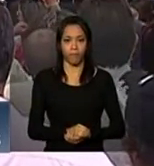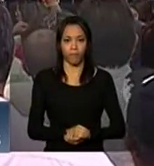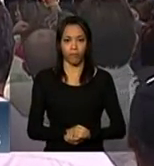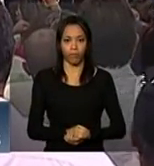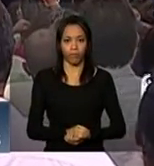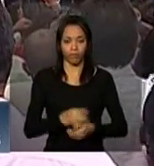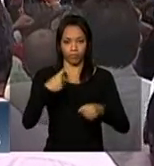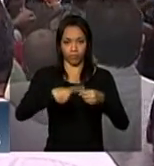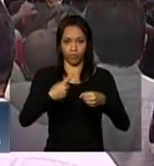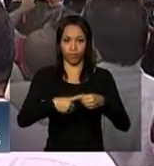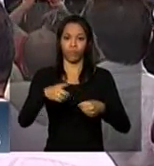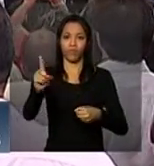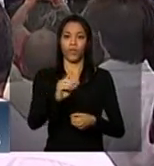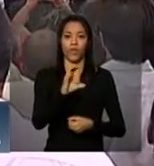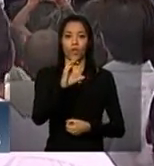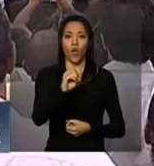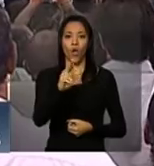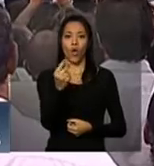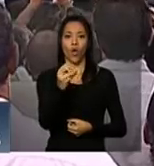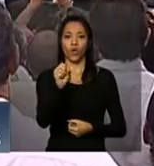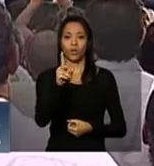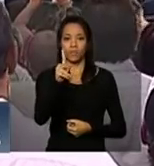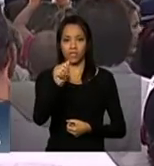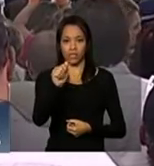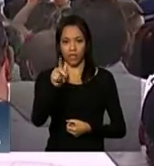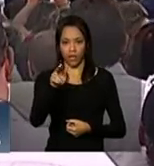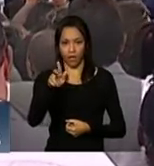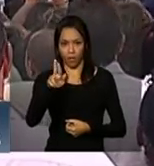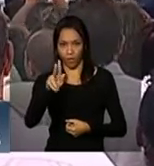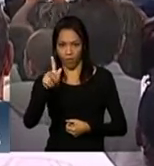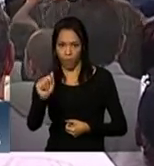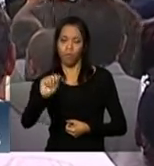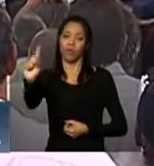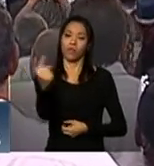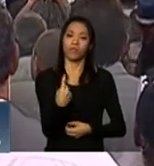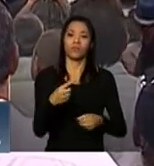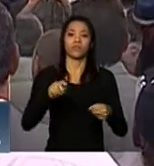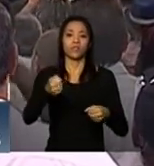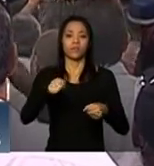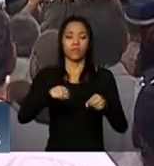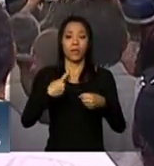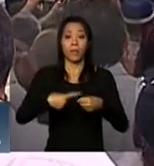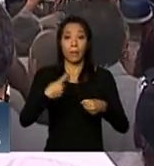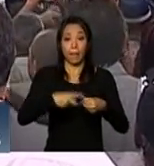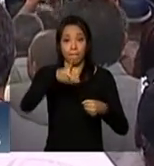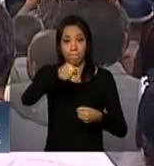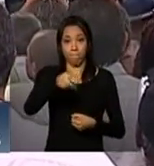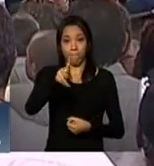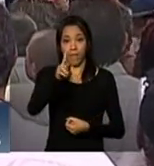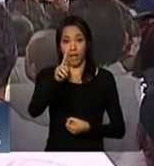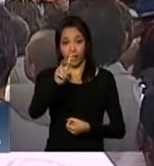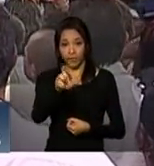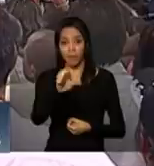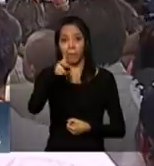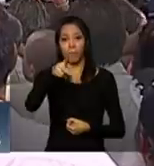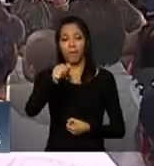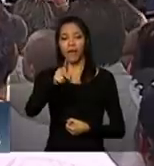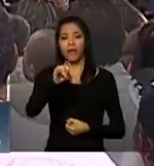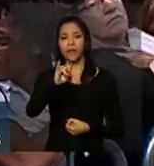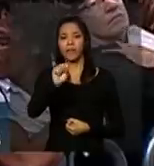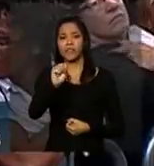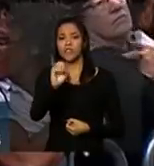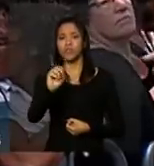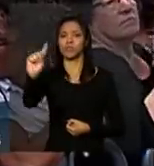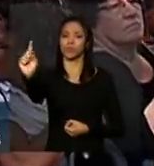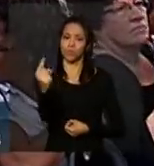carregadeiras olos daágua Cléver Aparecido Azevedo Padre Paraíso dulia Duarte de